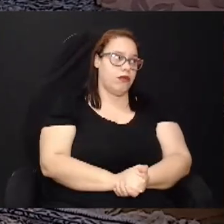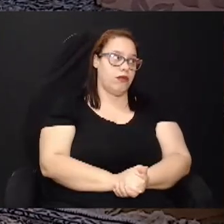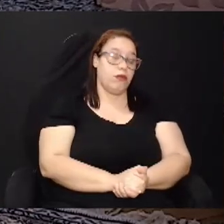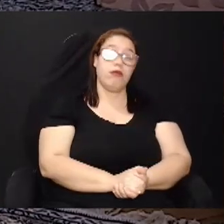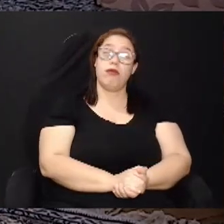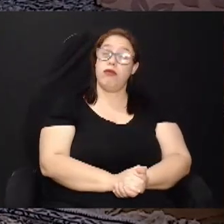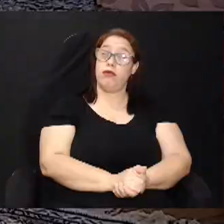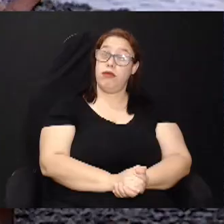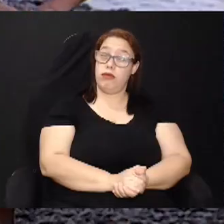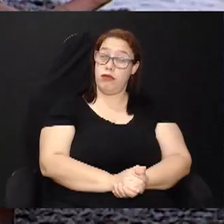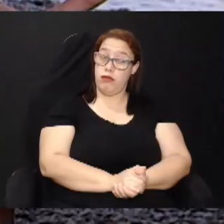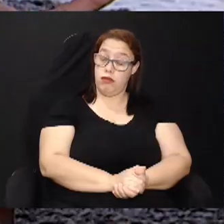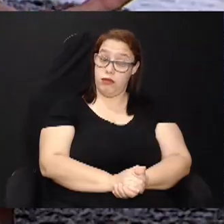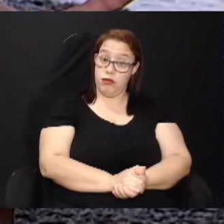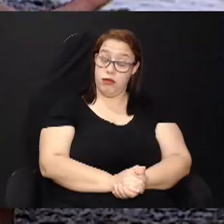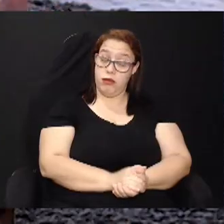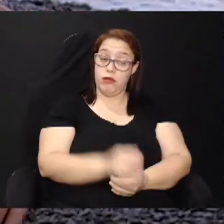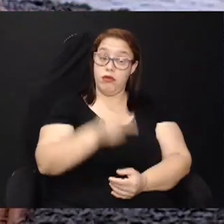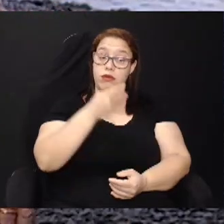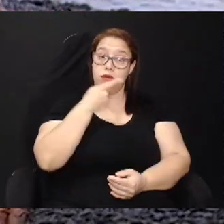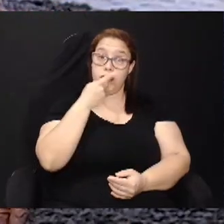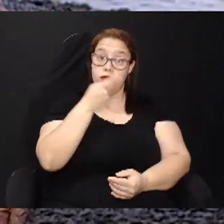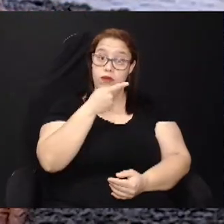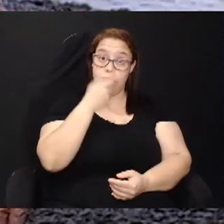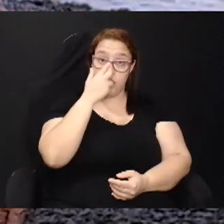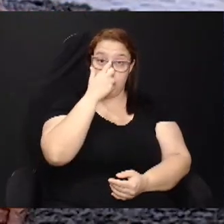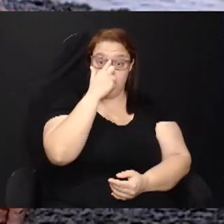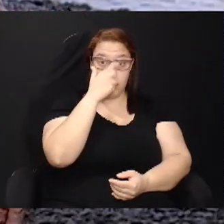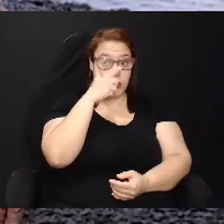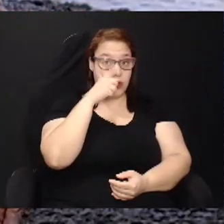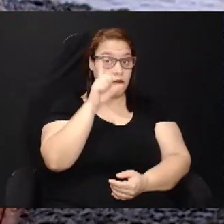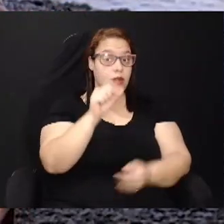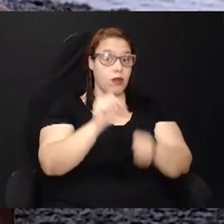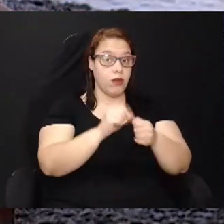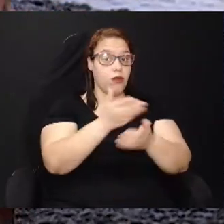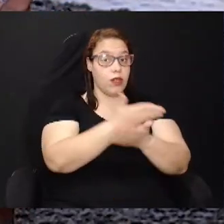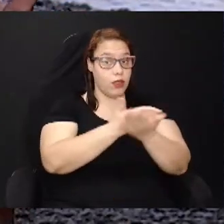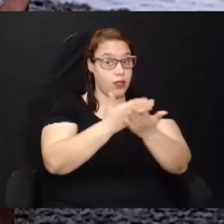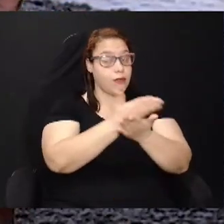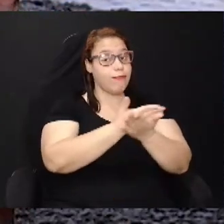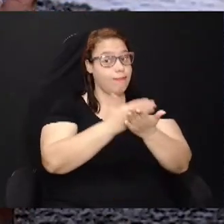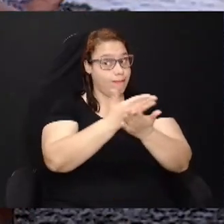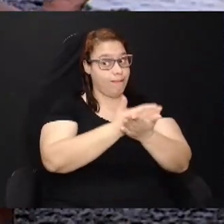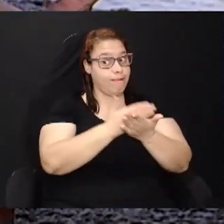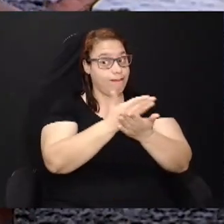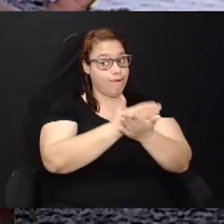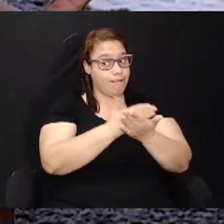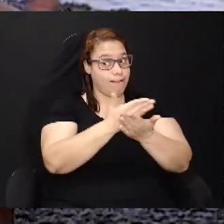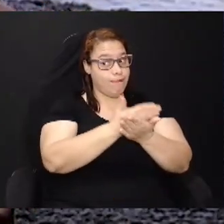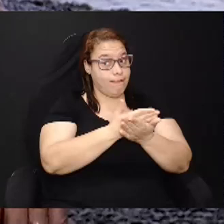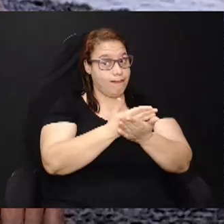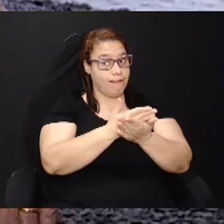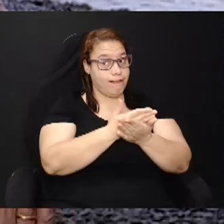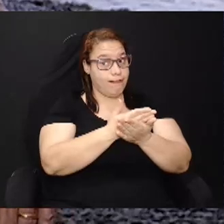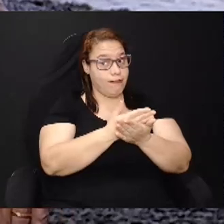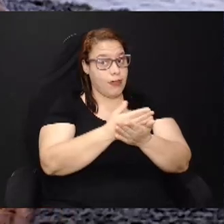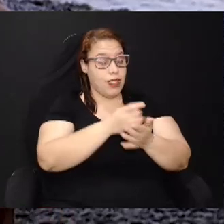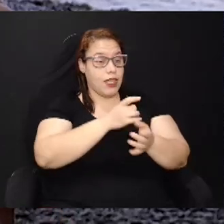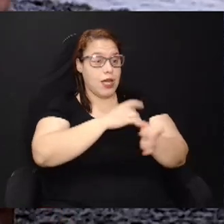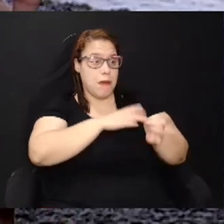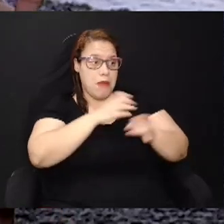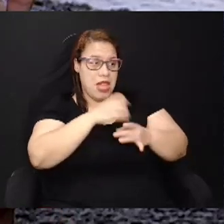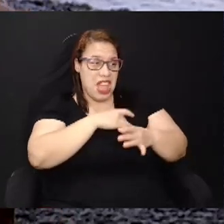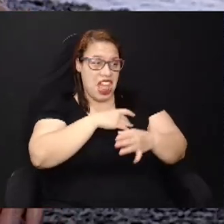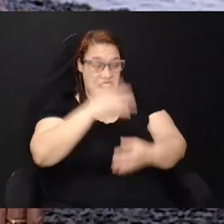para ela dizer que não conseguiu fazer o tratamento. Às vezes ela tem receio de levar uma bronca, né? Quando chega lá, você